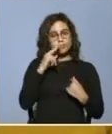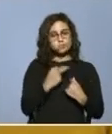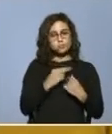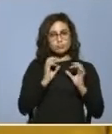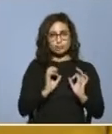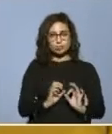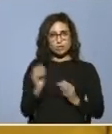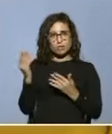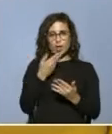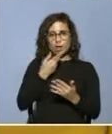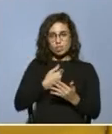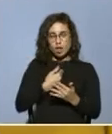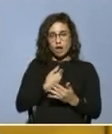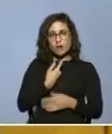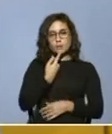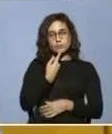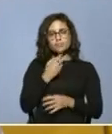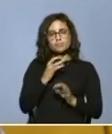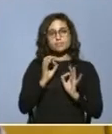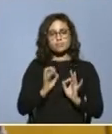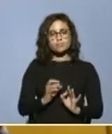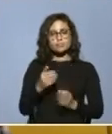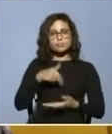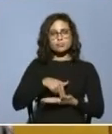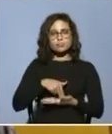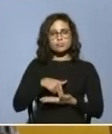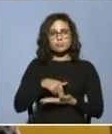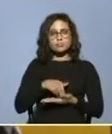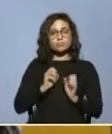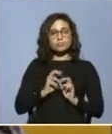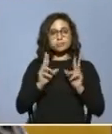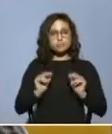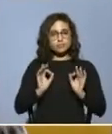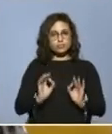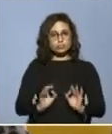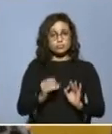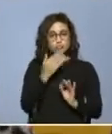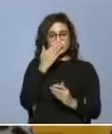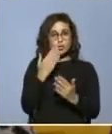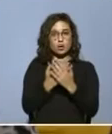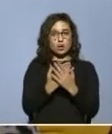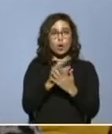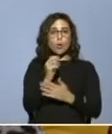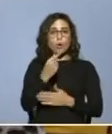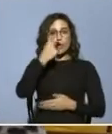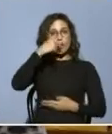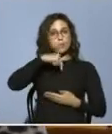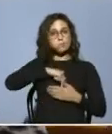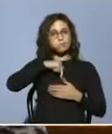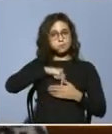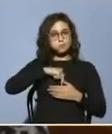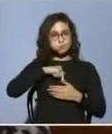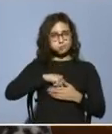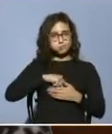a reconhecer a presença divina ali, diante de nós, ou mesmo em nós, e se